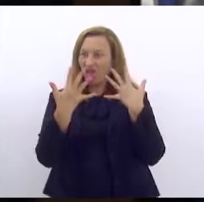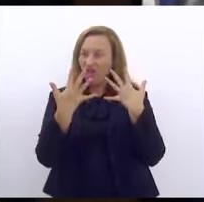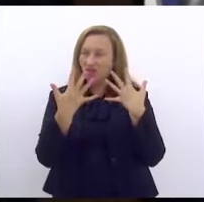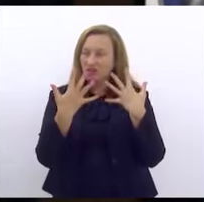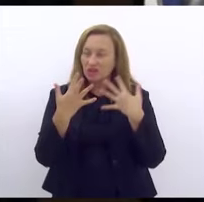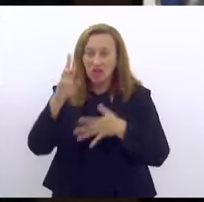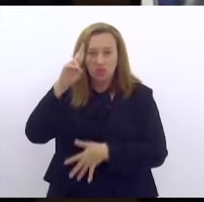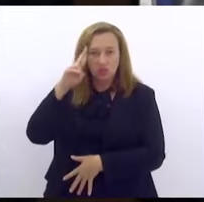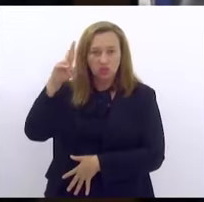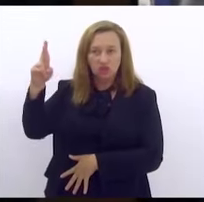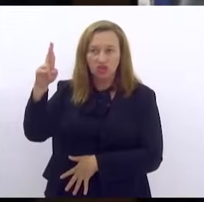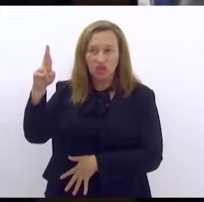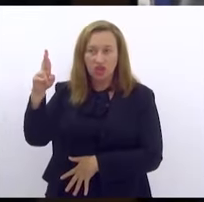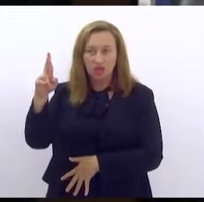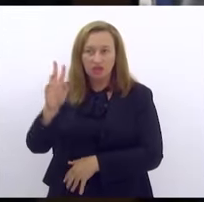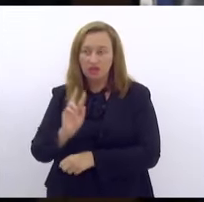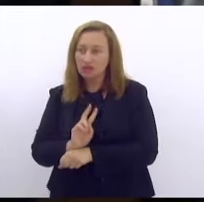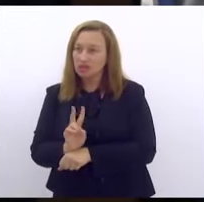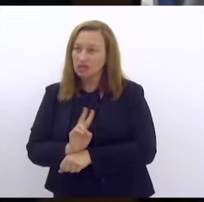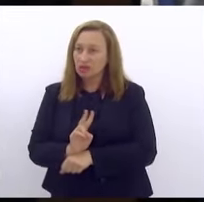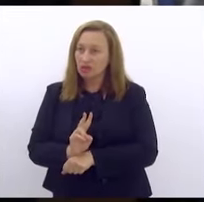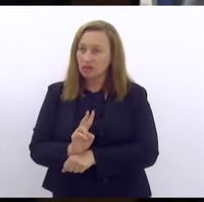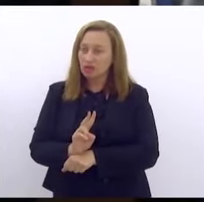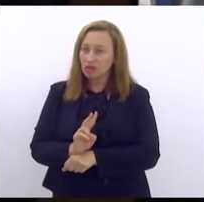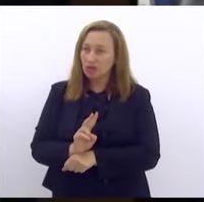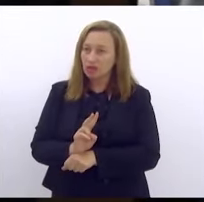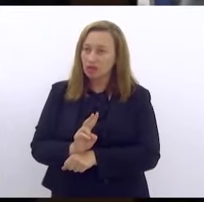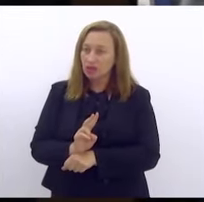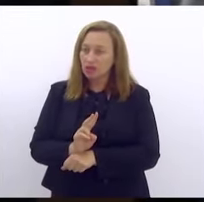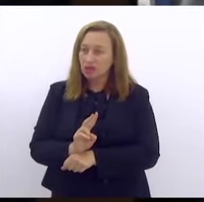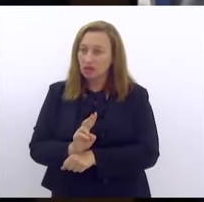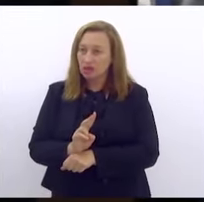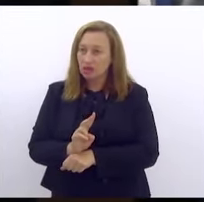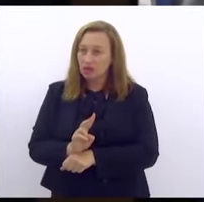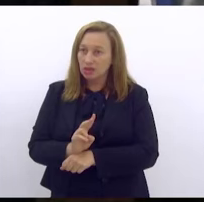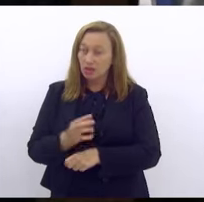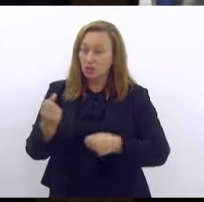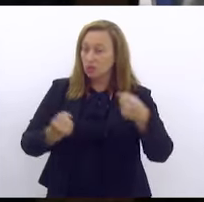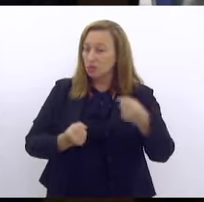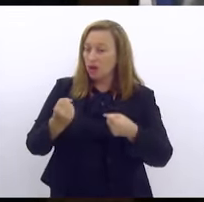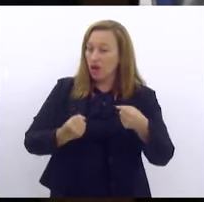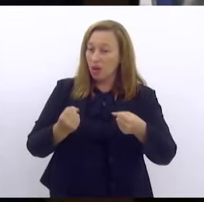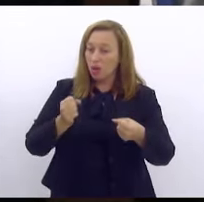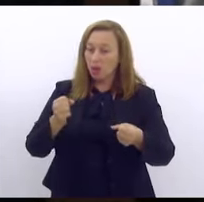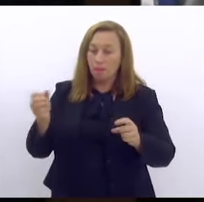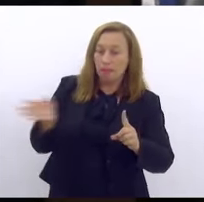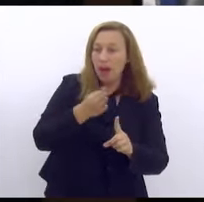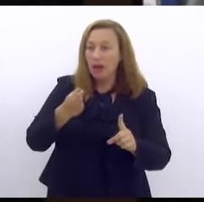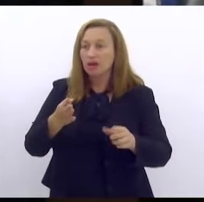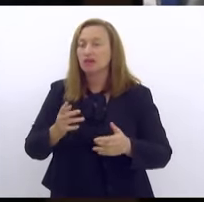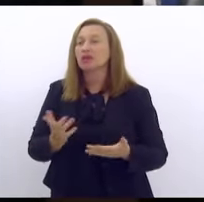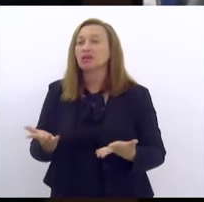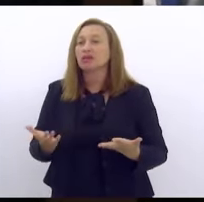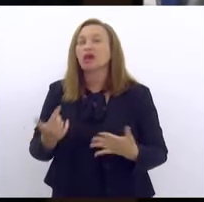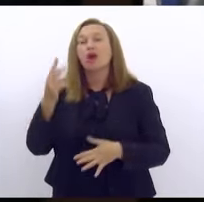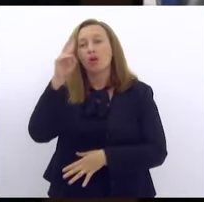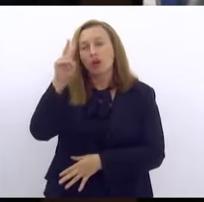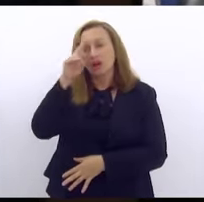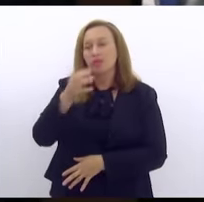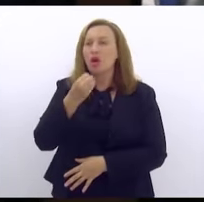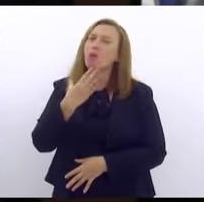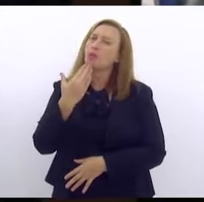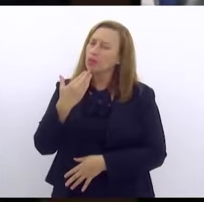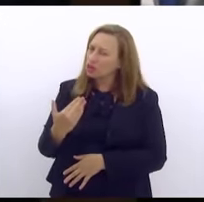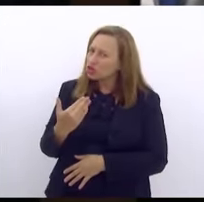um chefe da guarda que nos recebeu dando um tapa no capô do carro, eu me lembro muito bem, e nós pedimos que ele